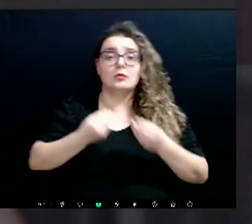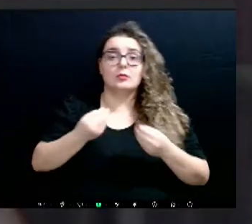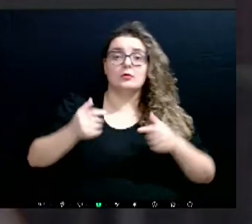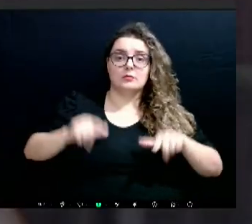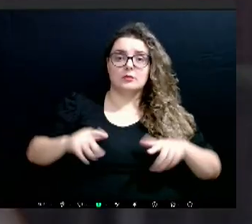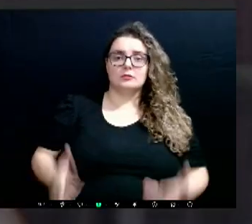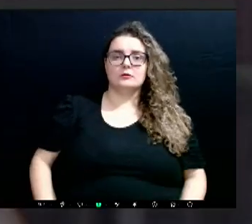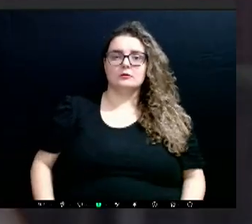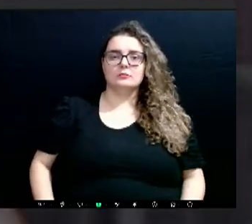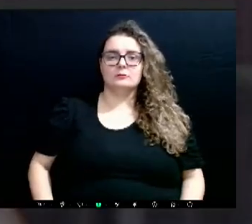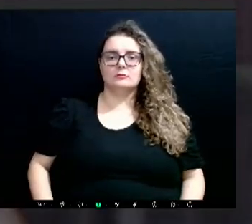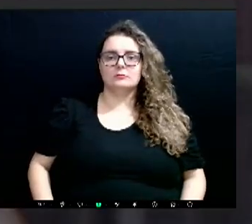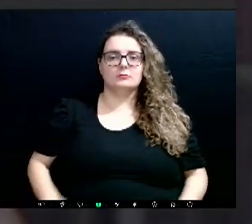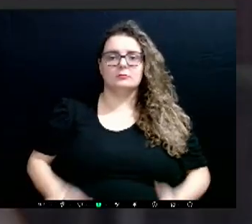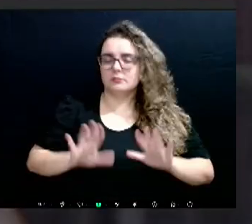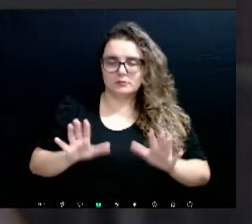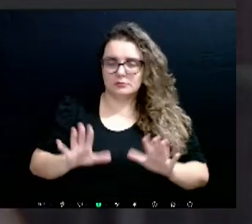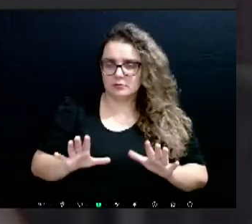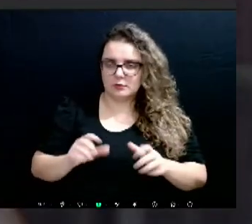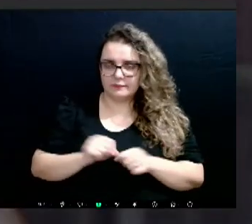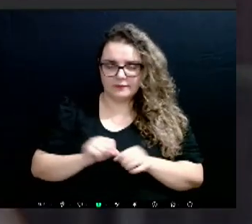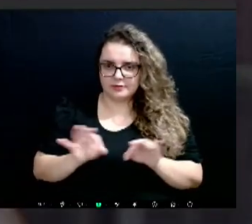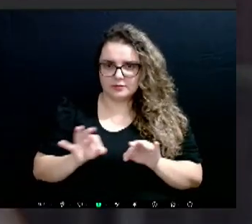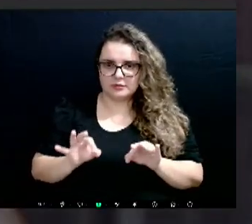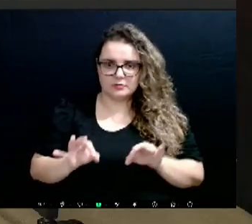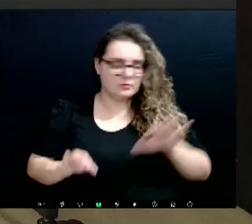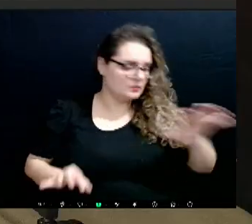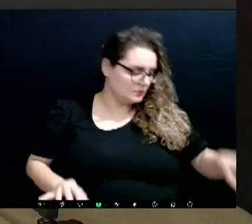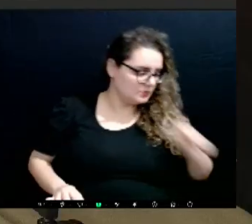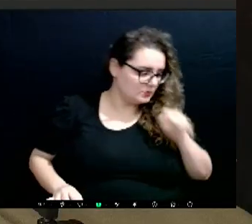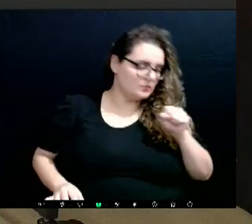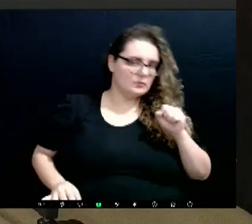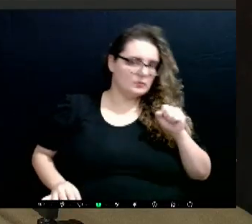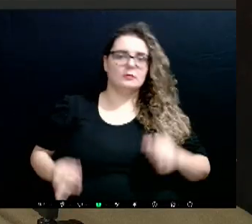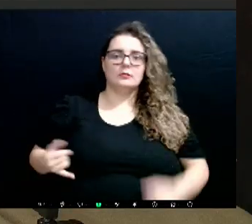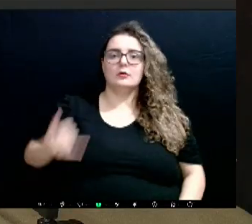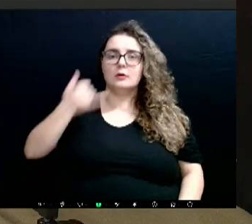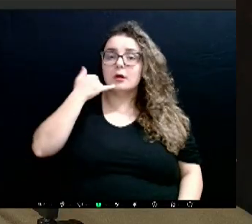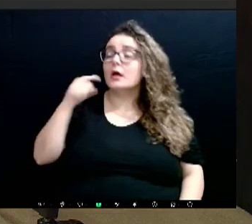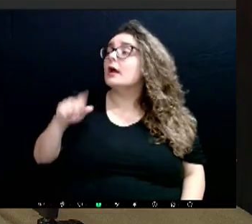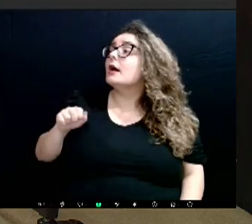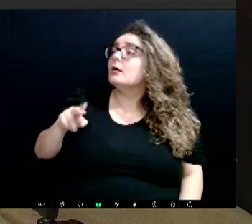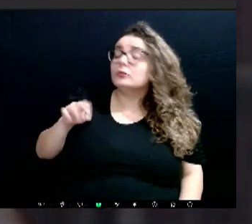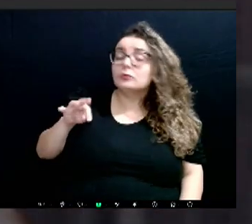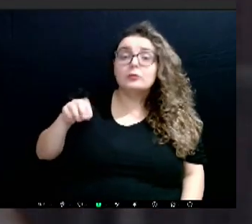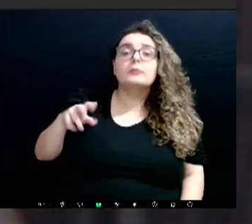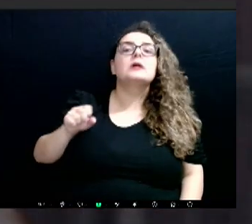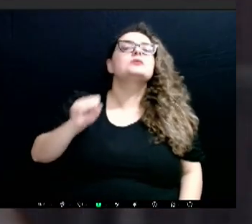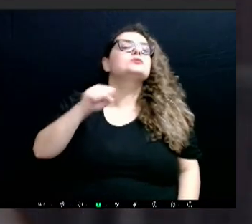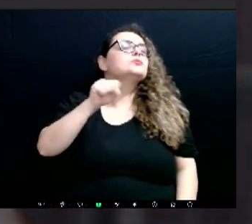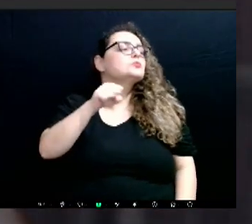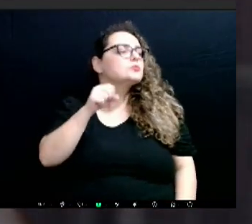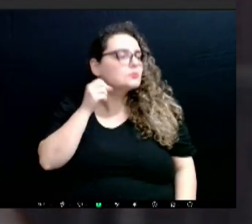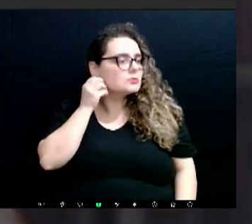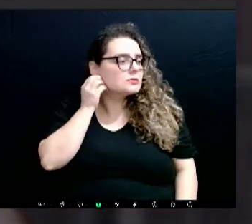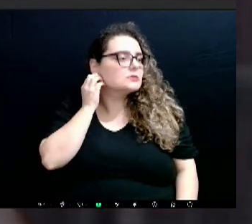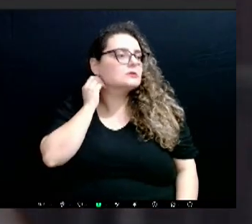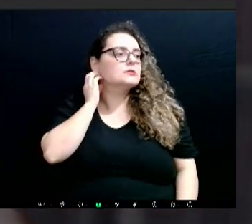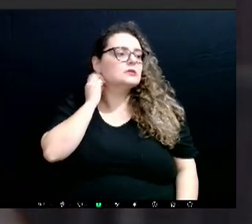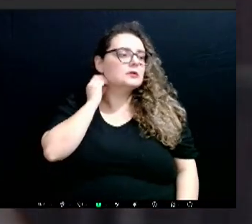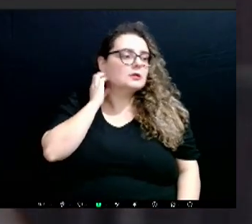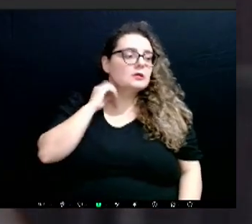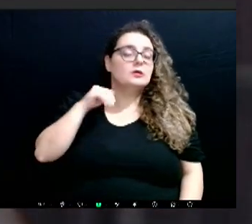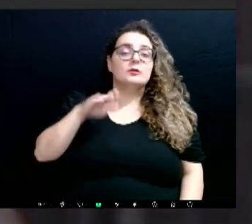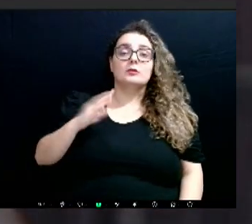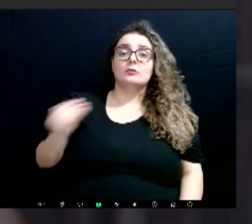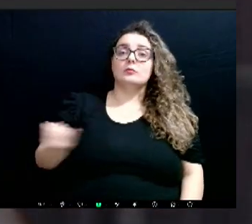para o celular e já vou ver. É muito automático. É automático, demais. né? E o mais importante é entender o